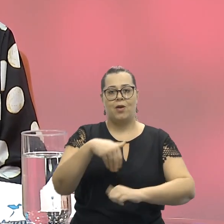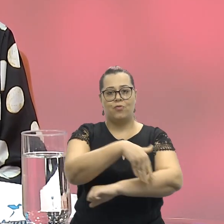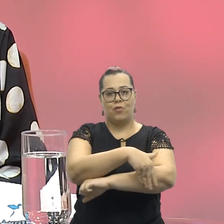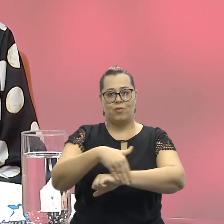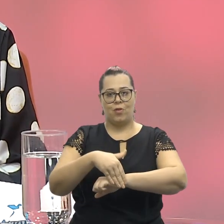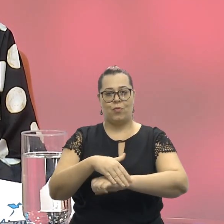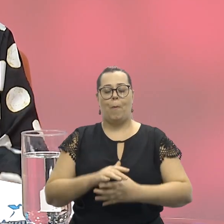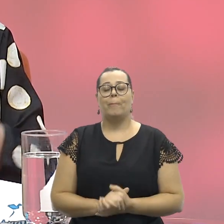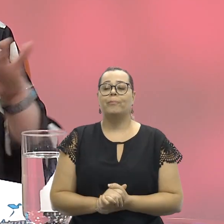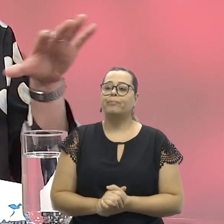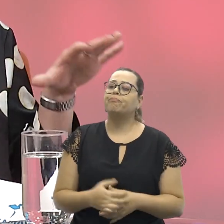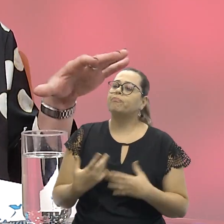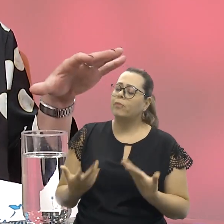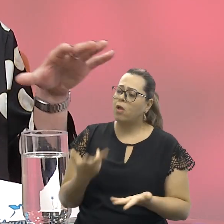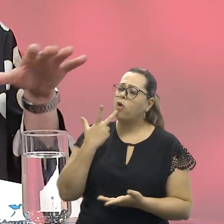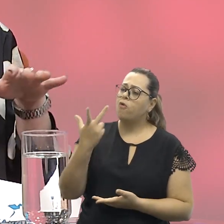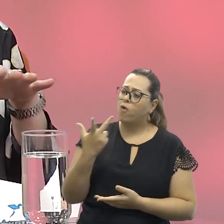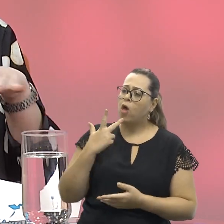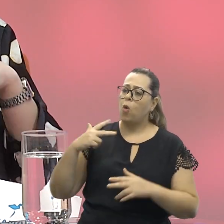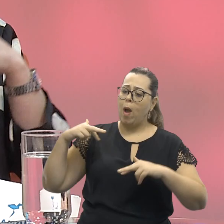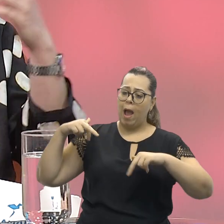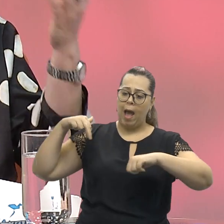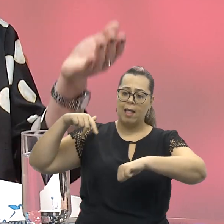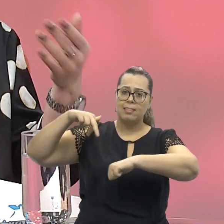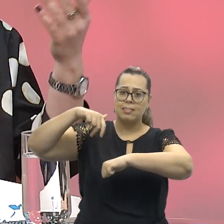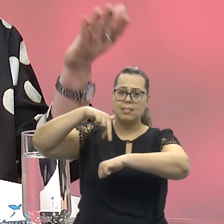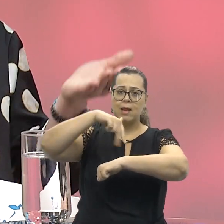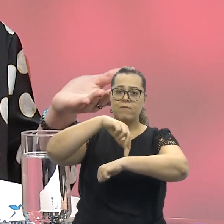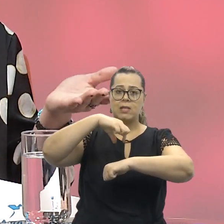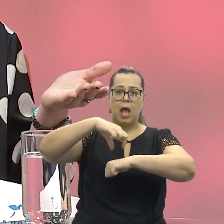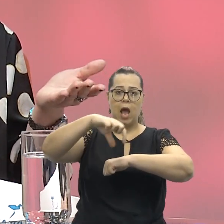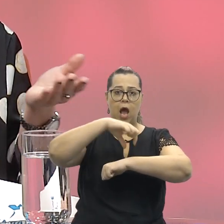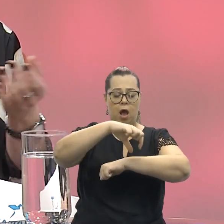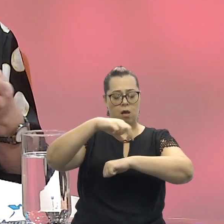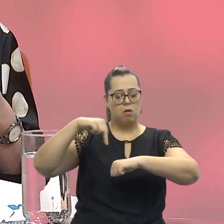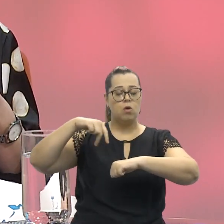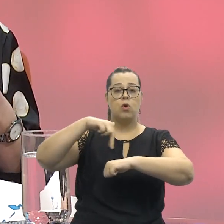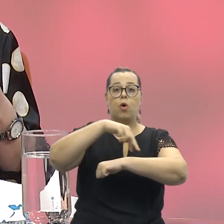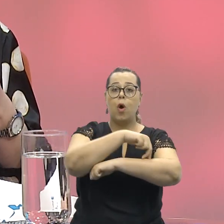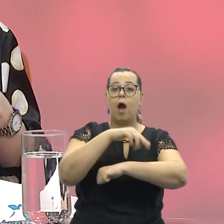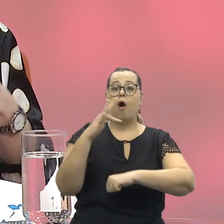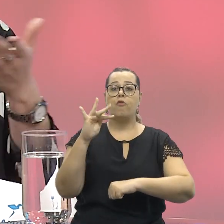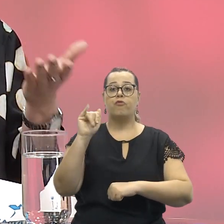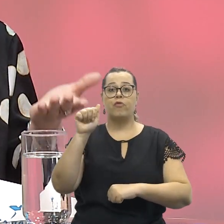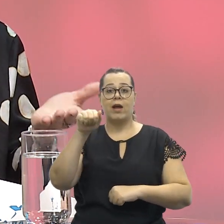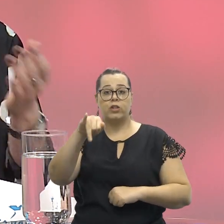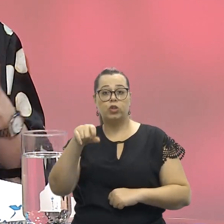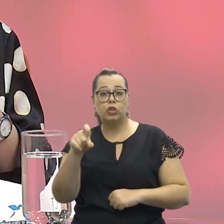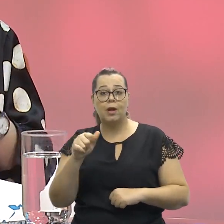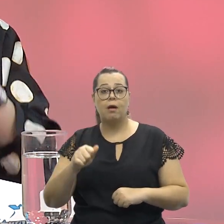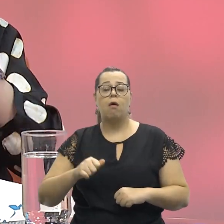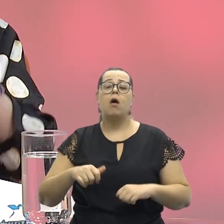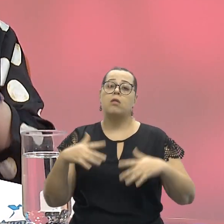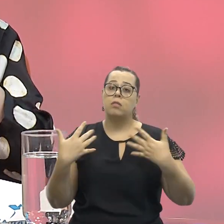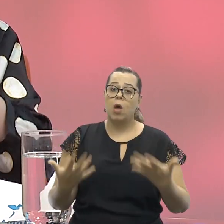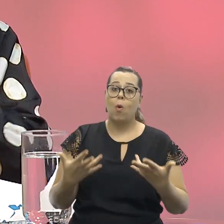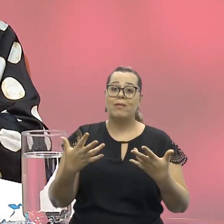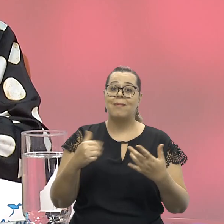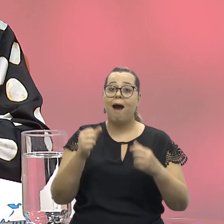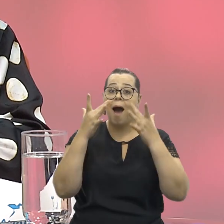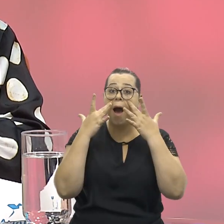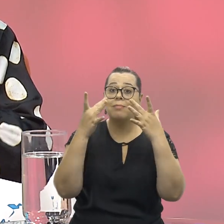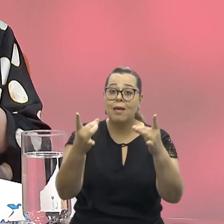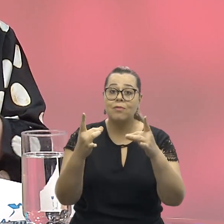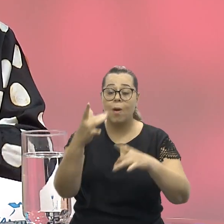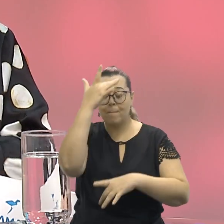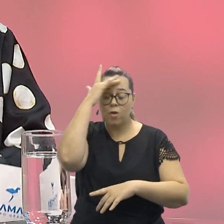falando a respeito da faixa de pedestre, dessa mudança de comportamento da população mesmo em parar. Como que está sendo